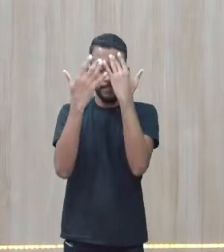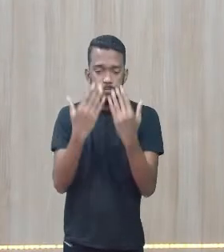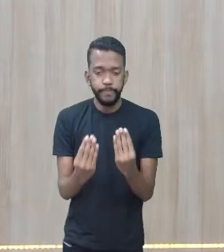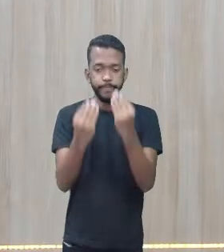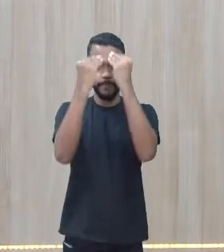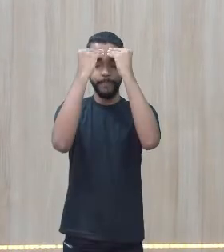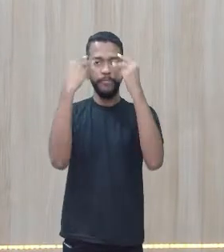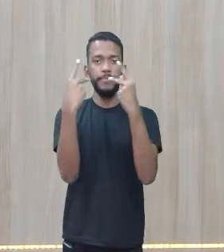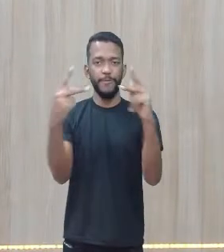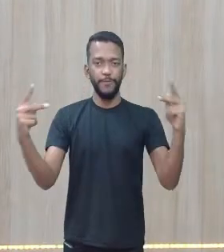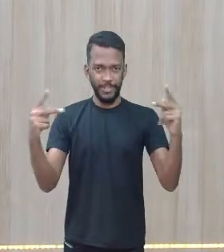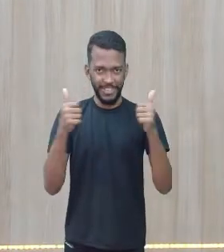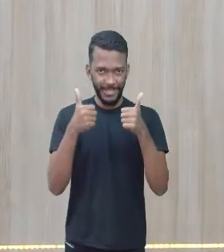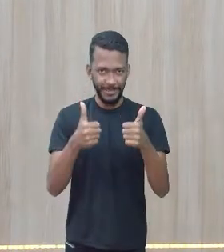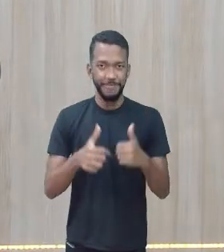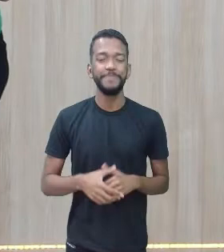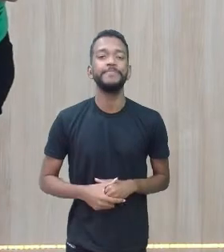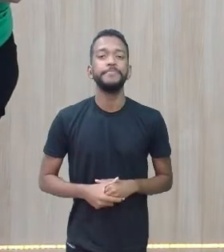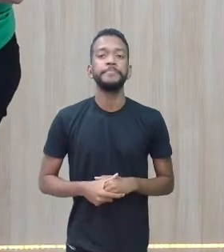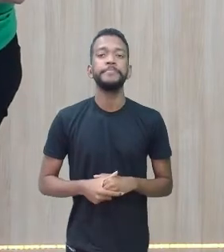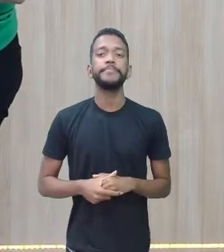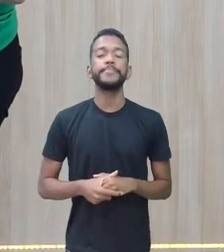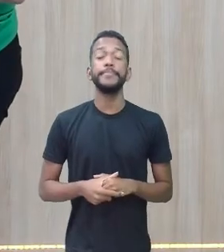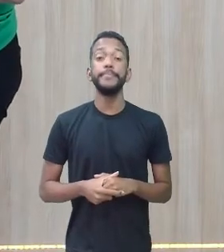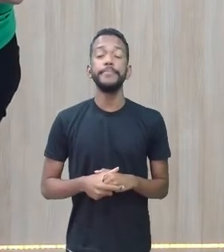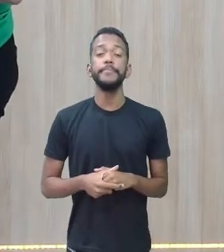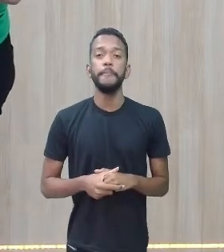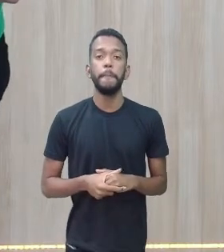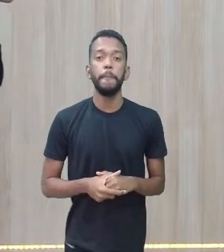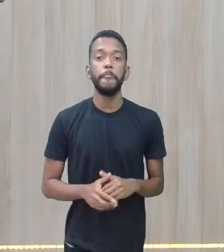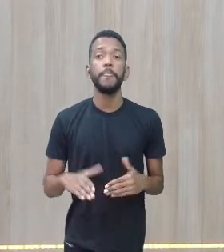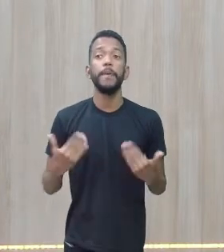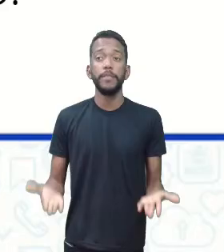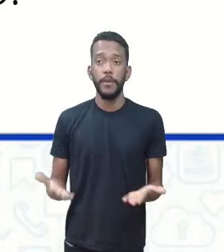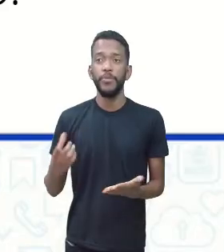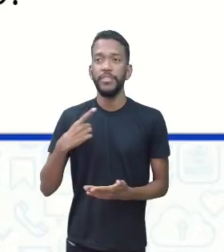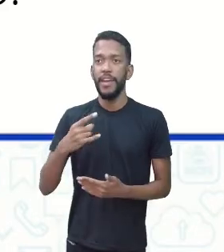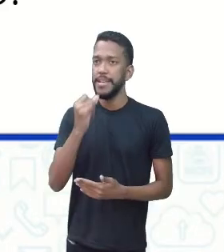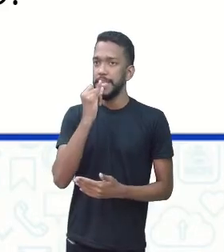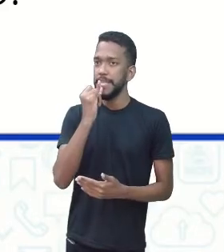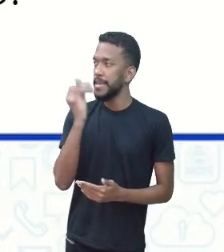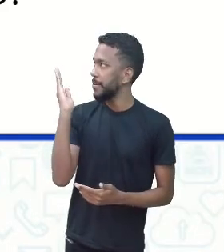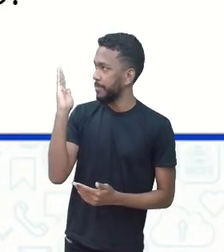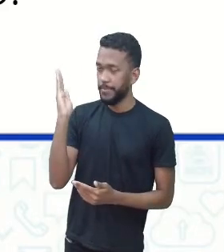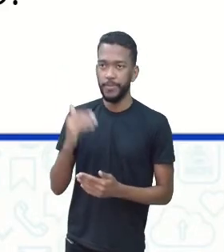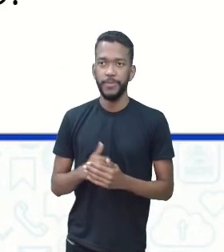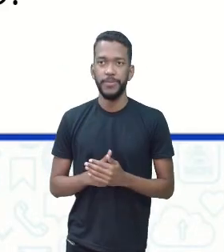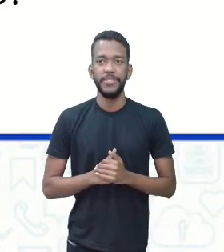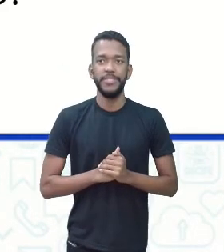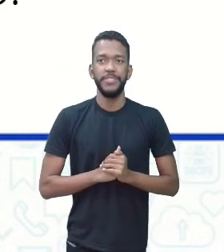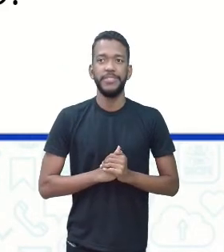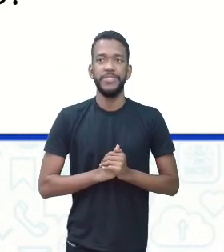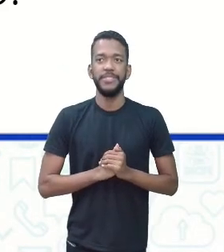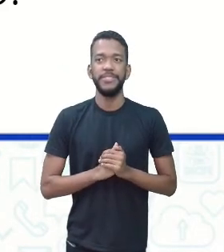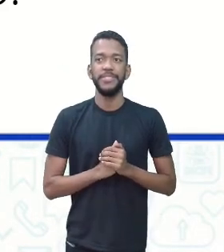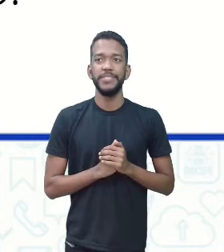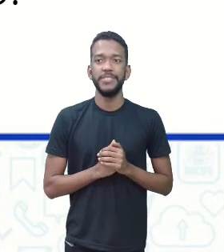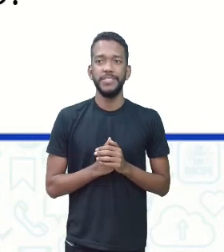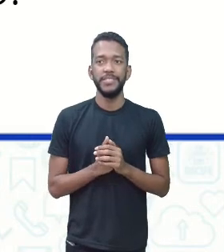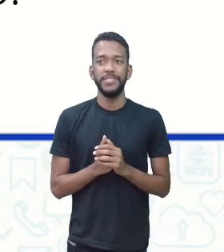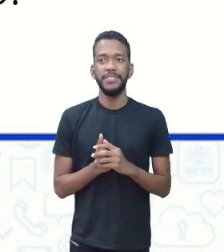na mente de vocês, tá? Então, nós temos aqui esta parte aqui, não é? Que é da